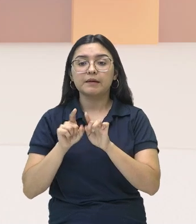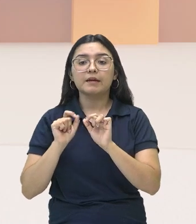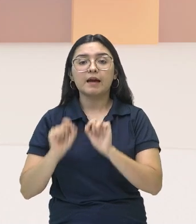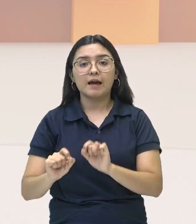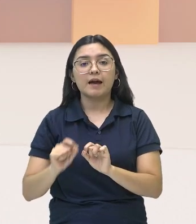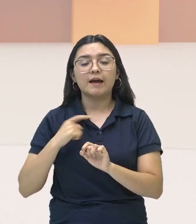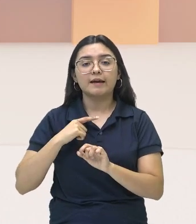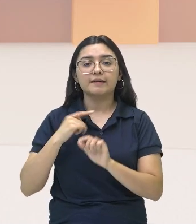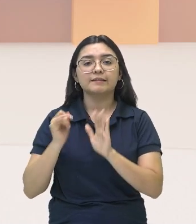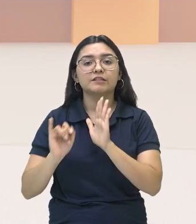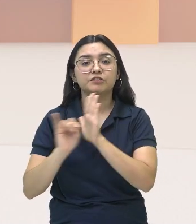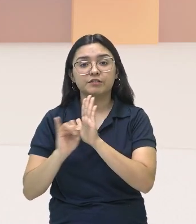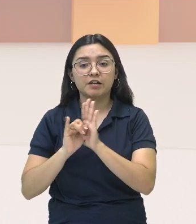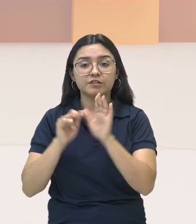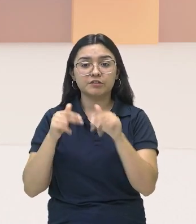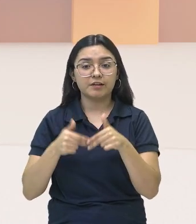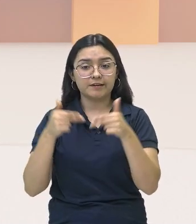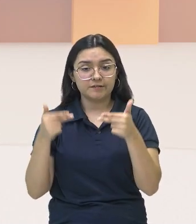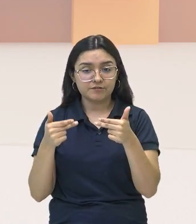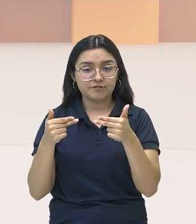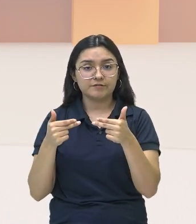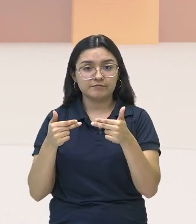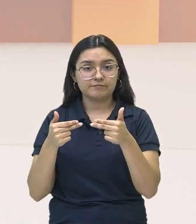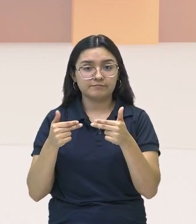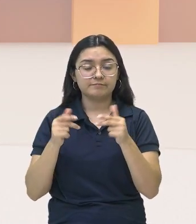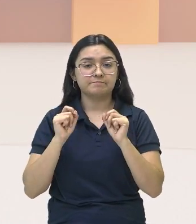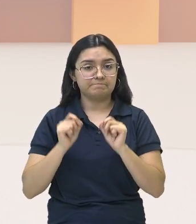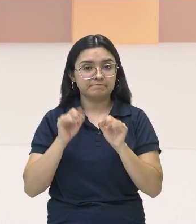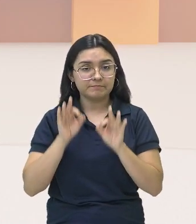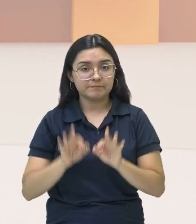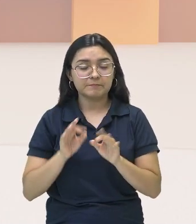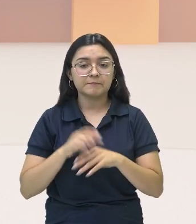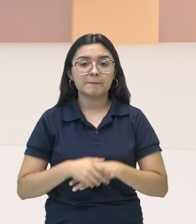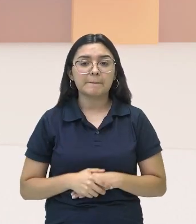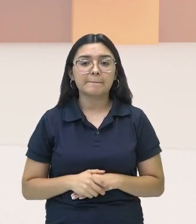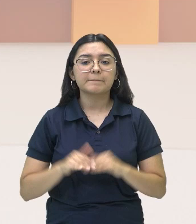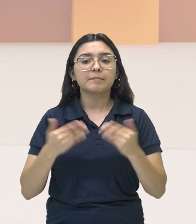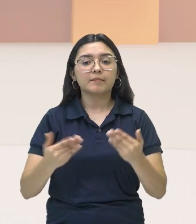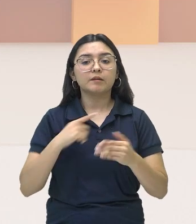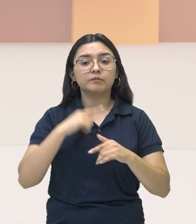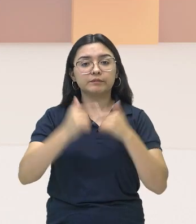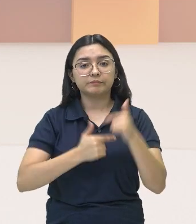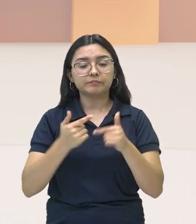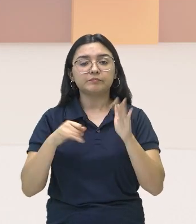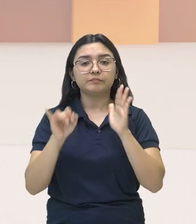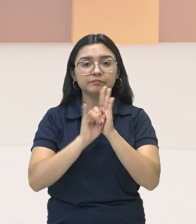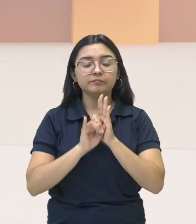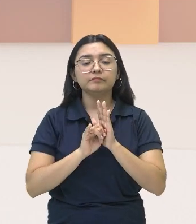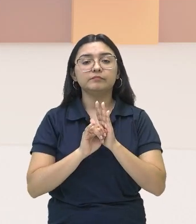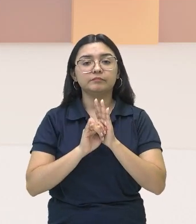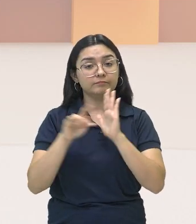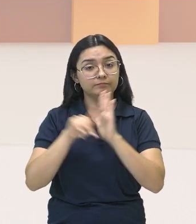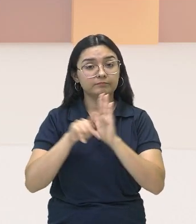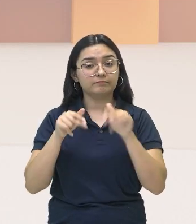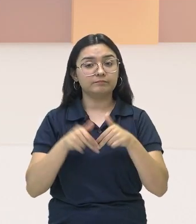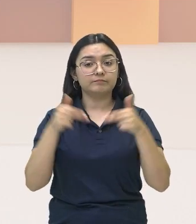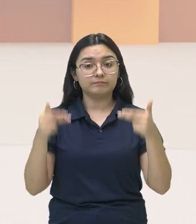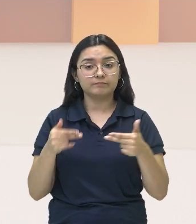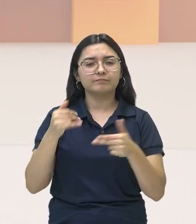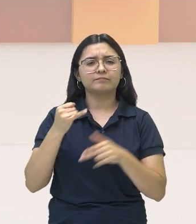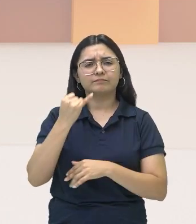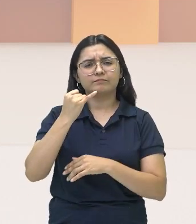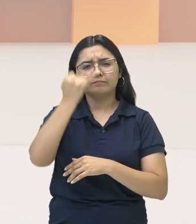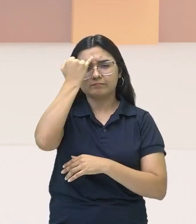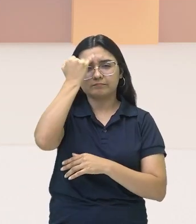identidade étnica. Perfeito? Então, trabalho e identidade étnica. Essa é a ideia. Esse é o